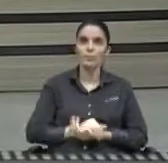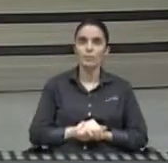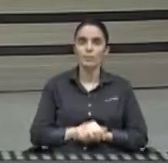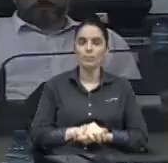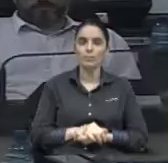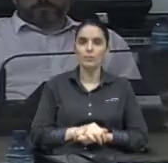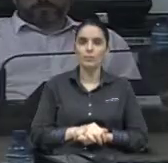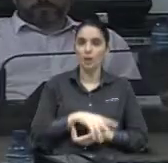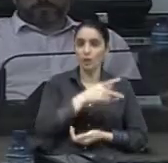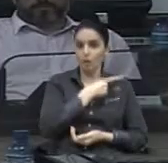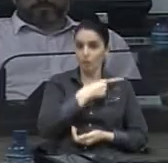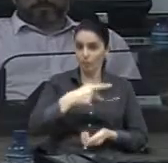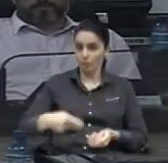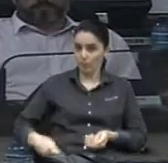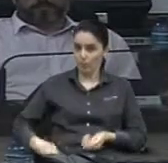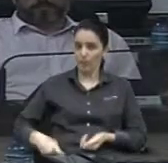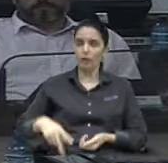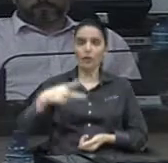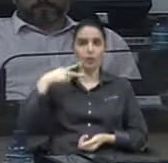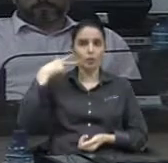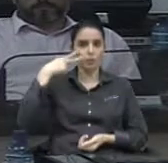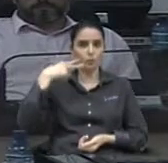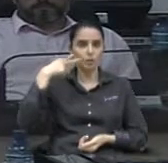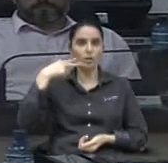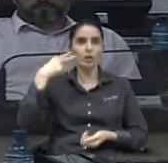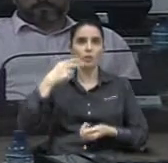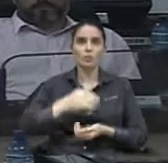Senhor presidente, nobres pares,